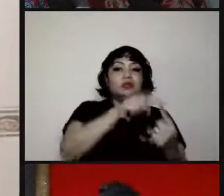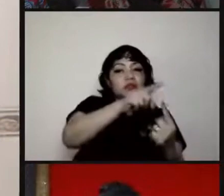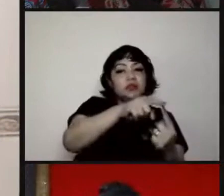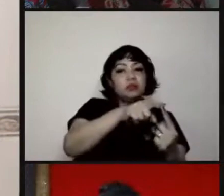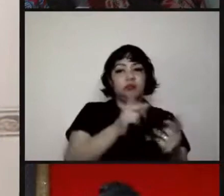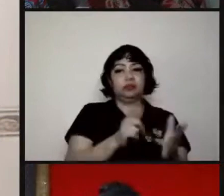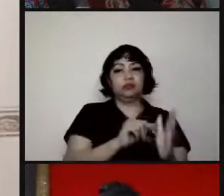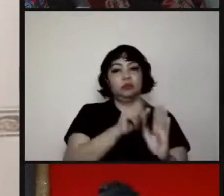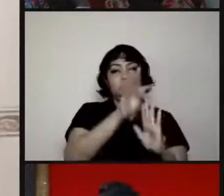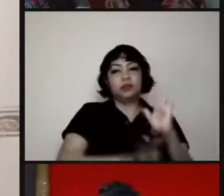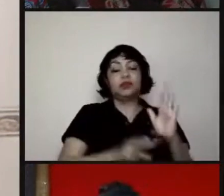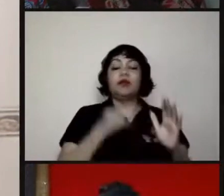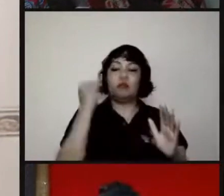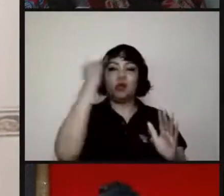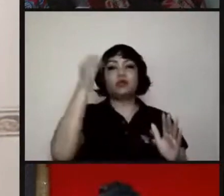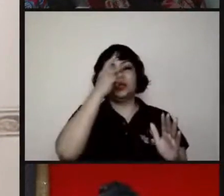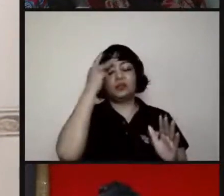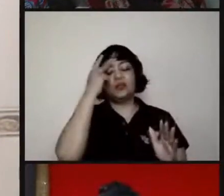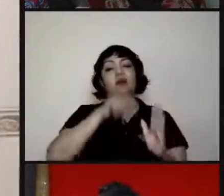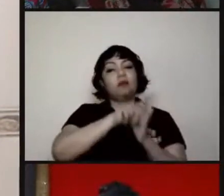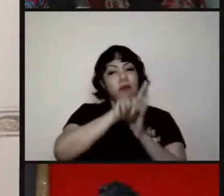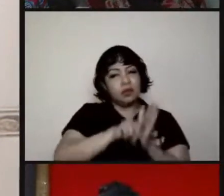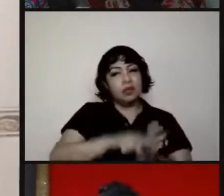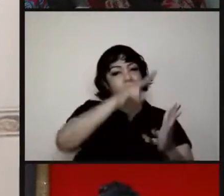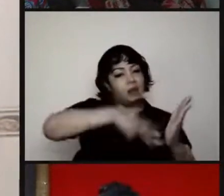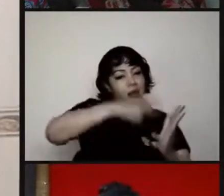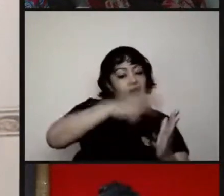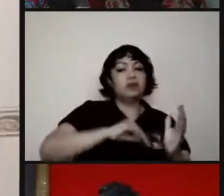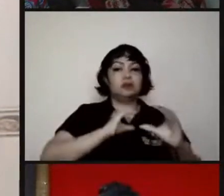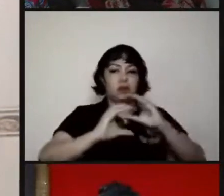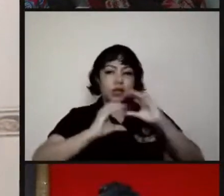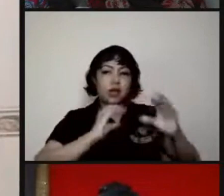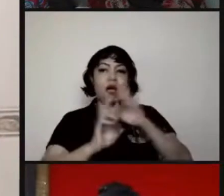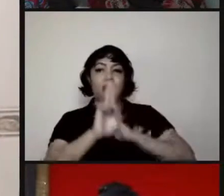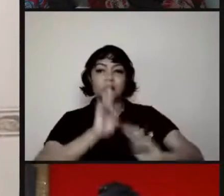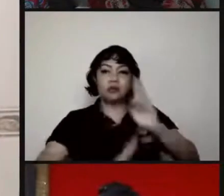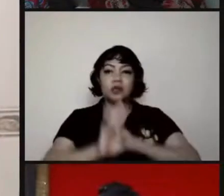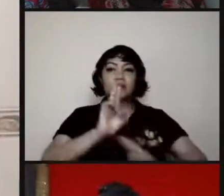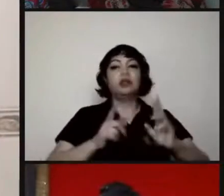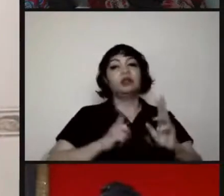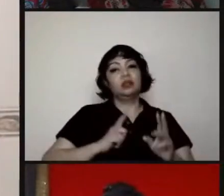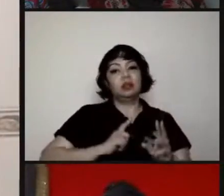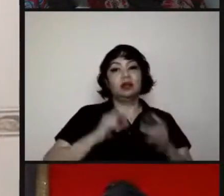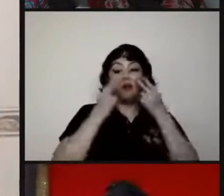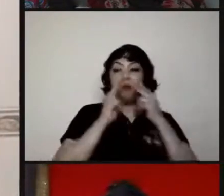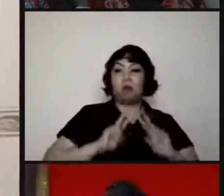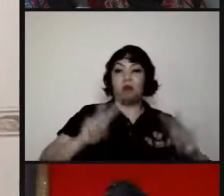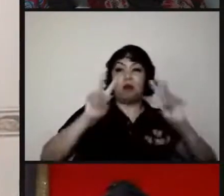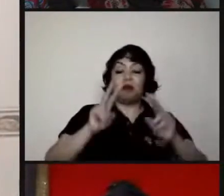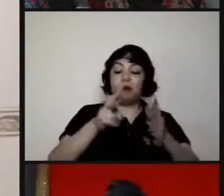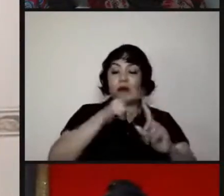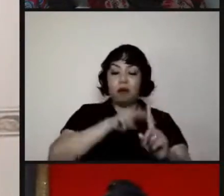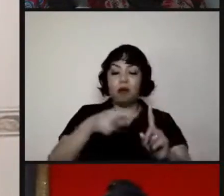pessoa pesquisar, ler, né, se comunicar, né, o olhar também, de repente, dos